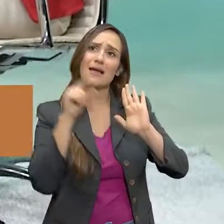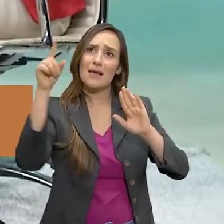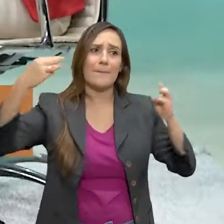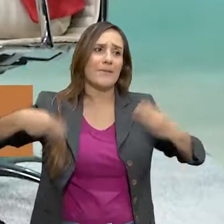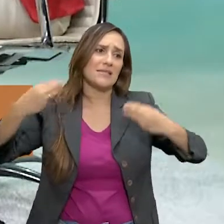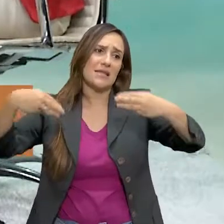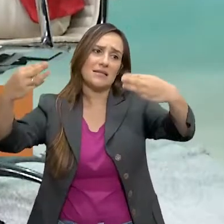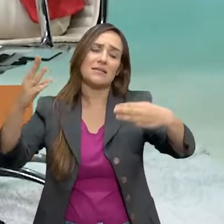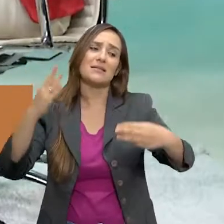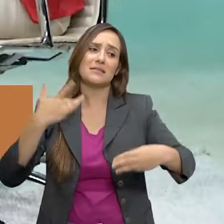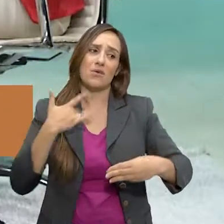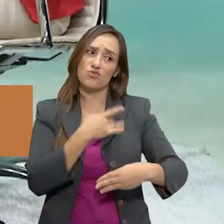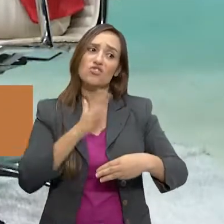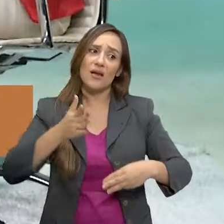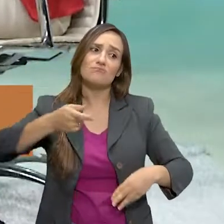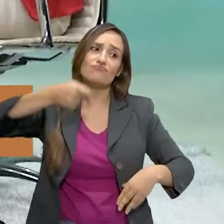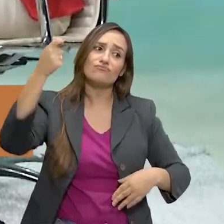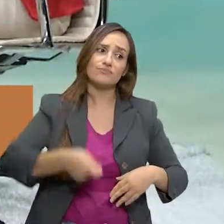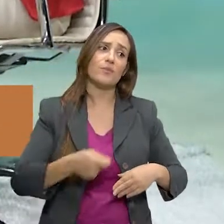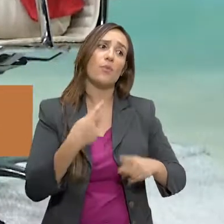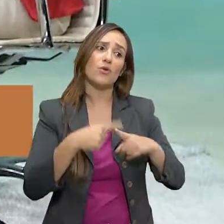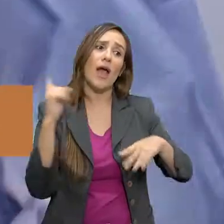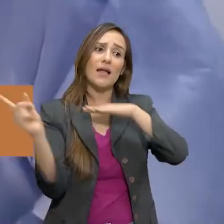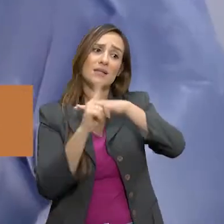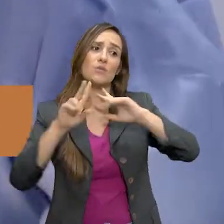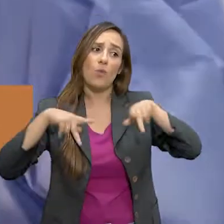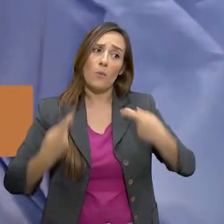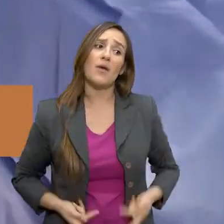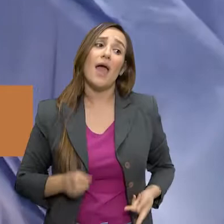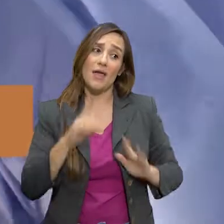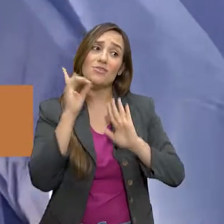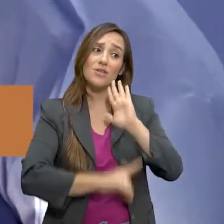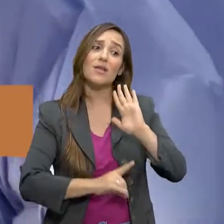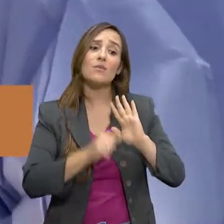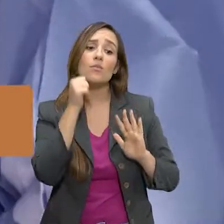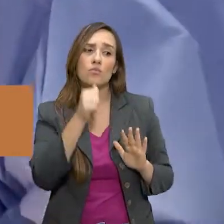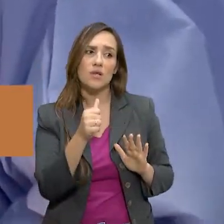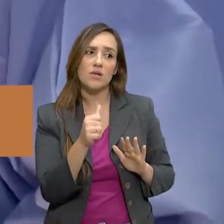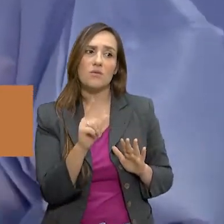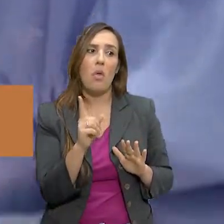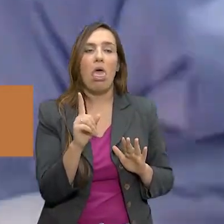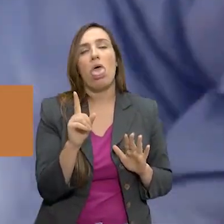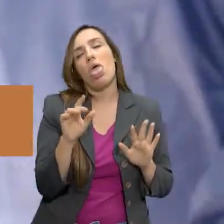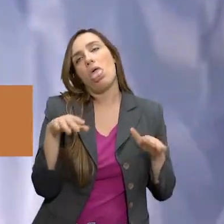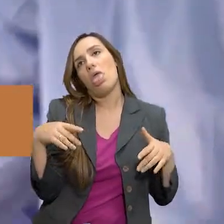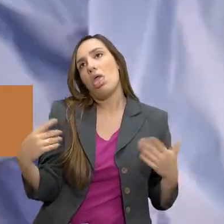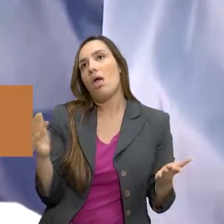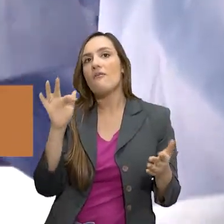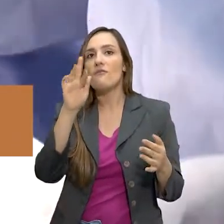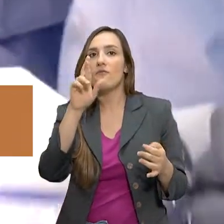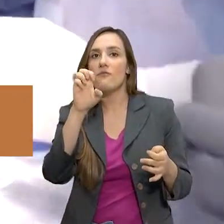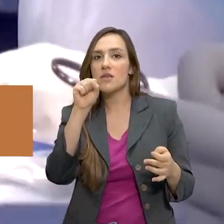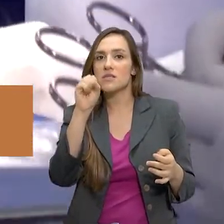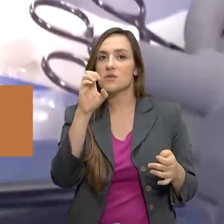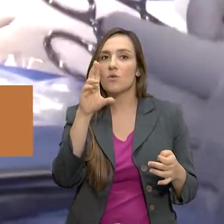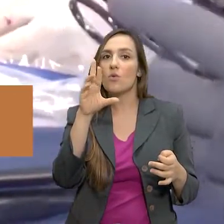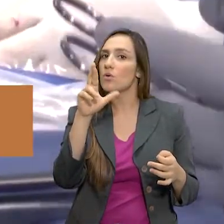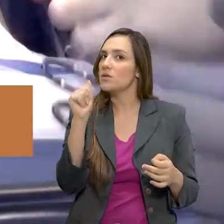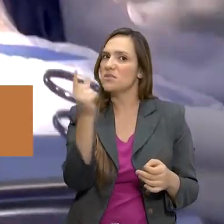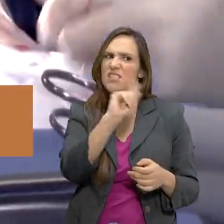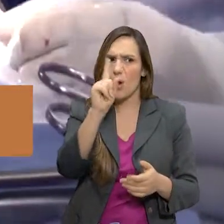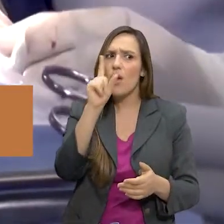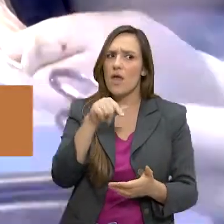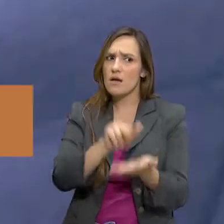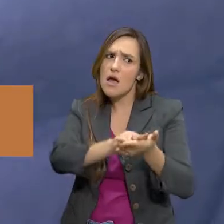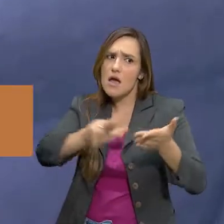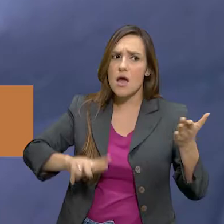a normativa do Ministério da Saúde, para que entendam que a assistência humanizada é um direito da mulher e não um capricho, que isso está normatizado